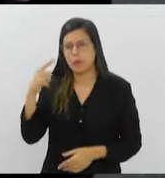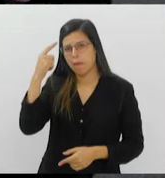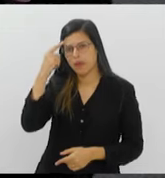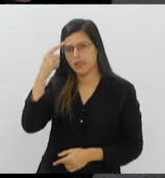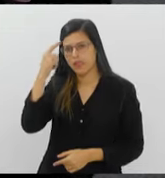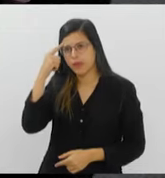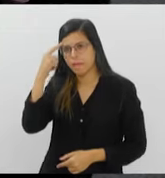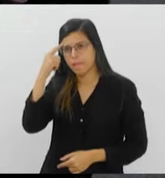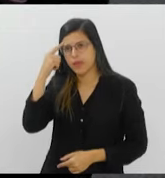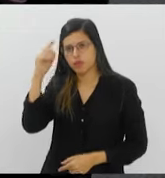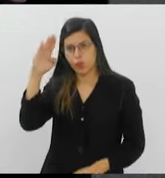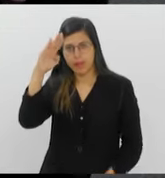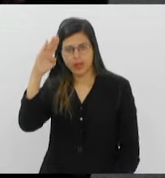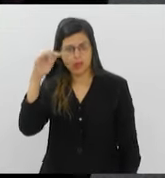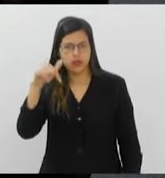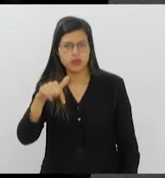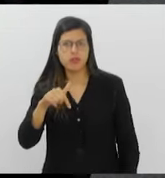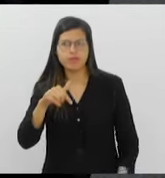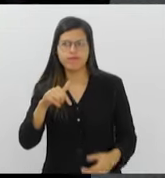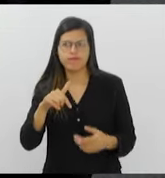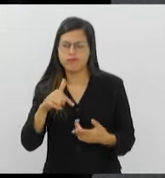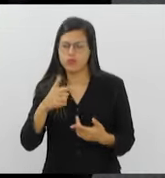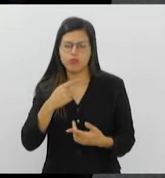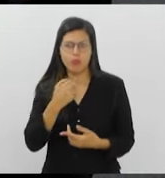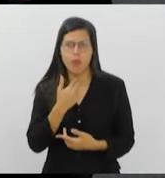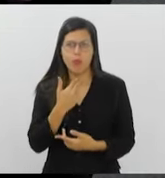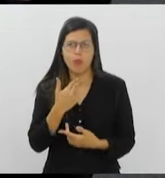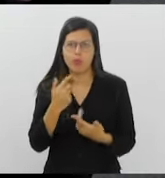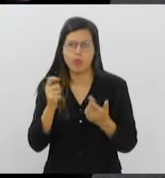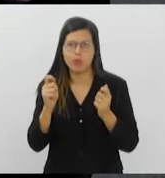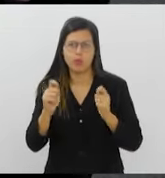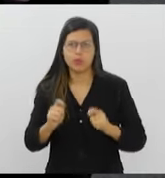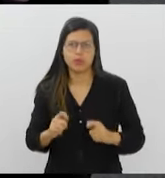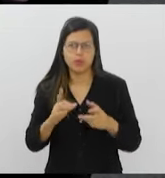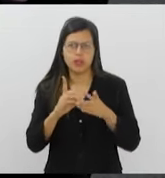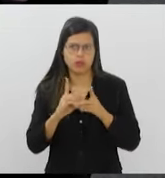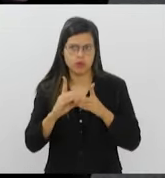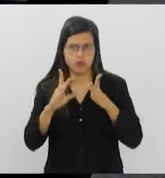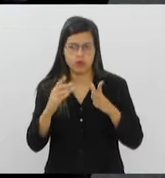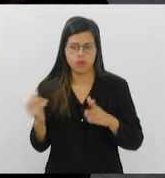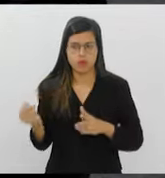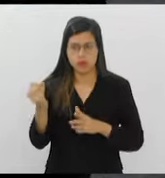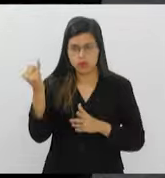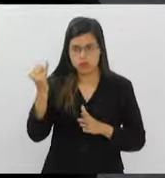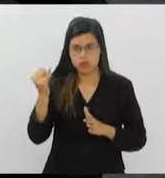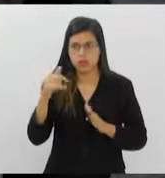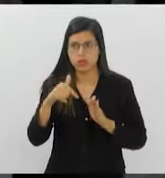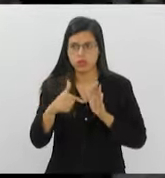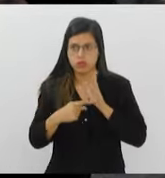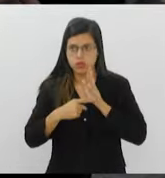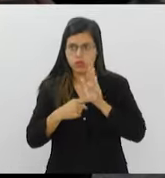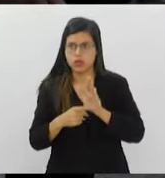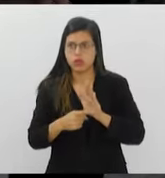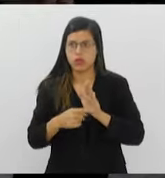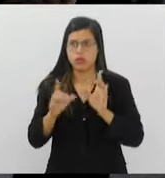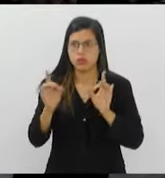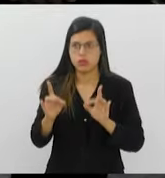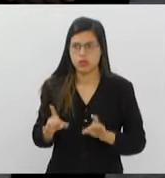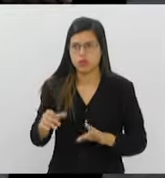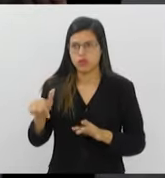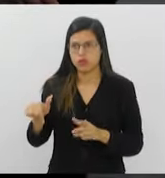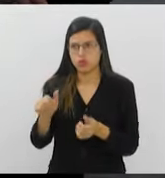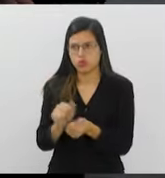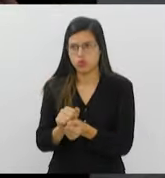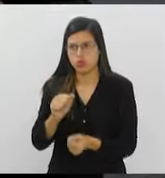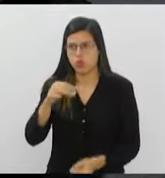que inviabiliza a nossa democracia. Então, é super importante esse reconhecimento, em especial estou aqui, meu querido Carlos